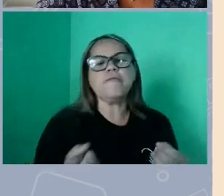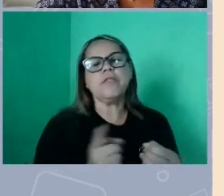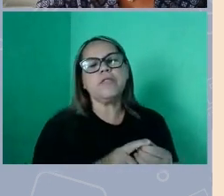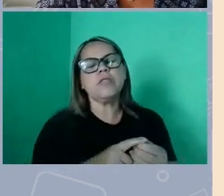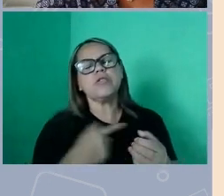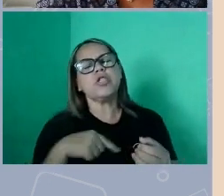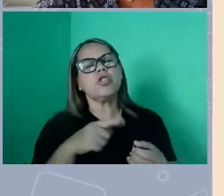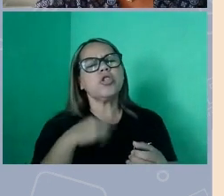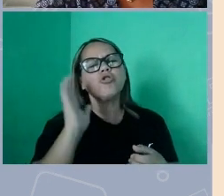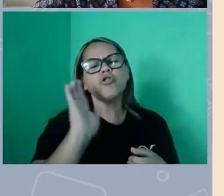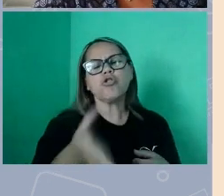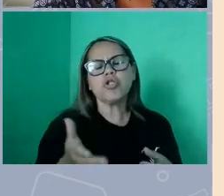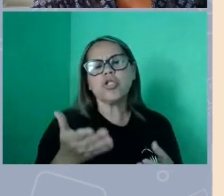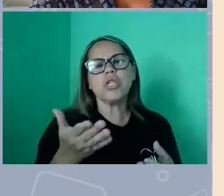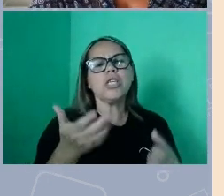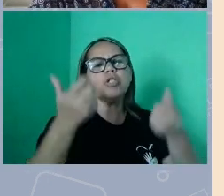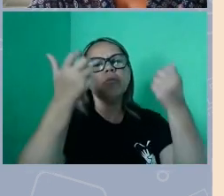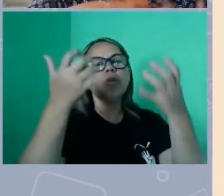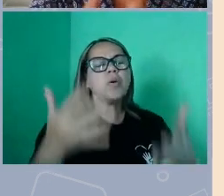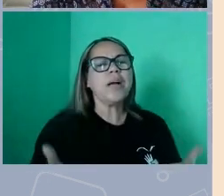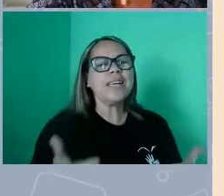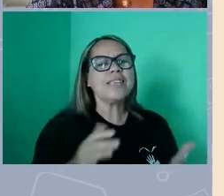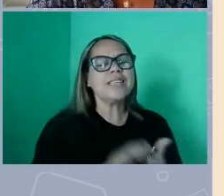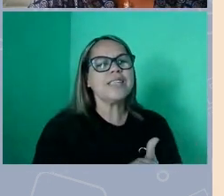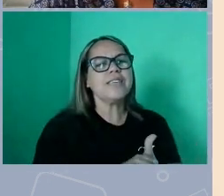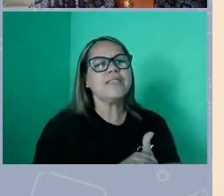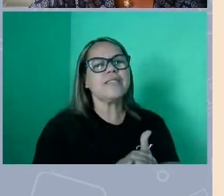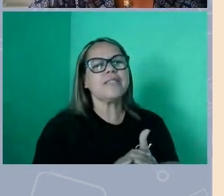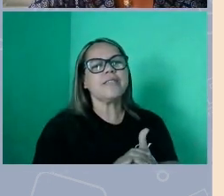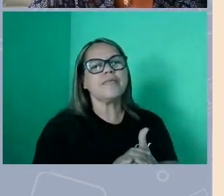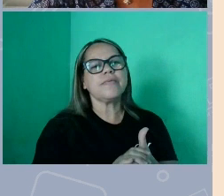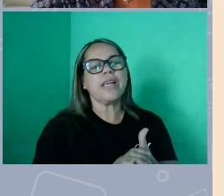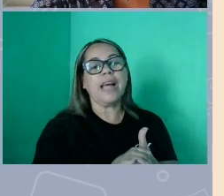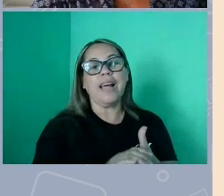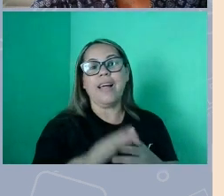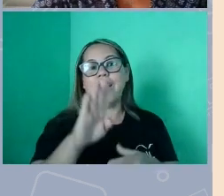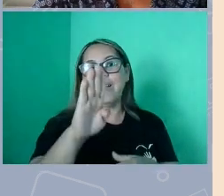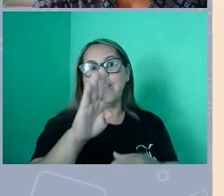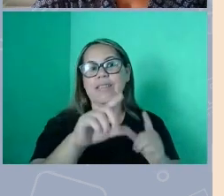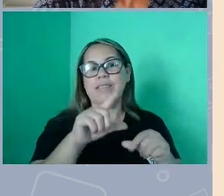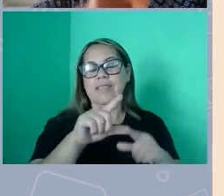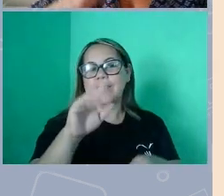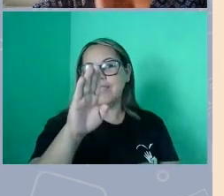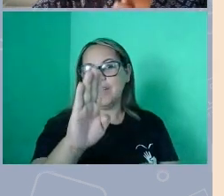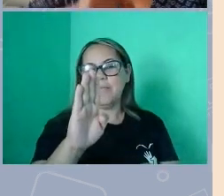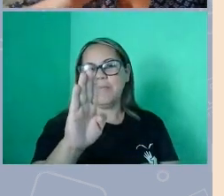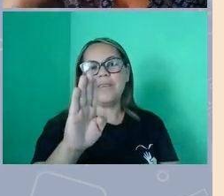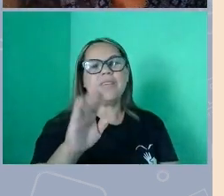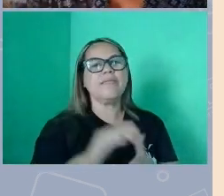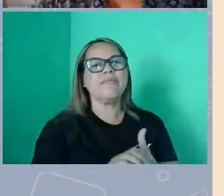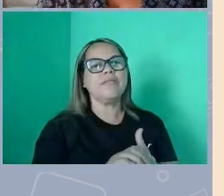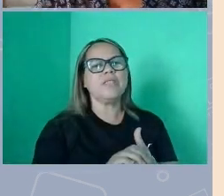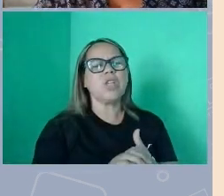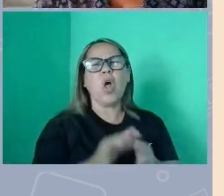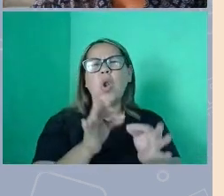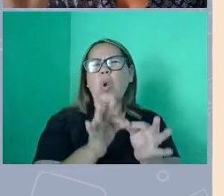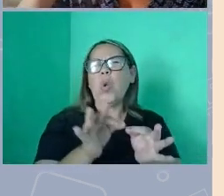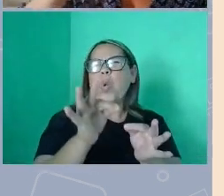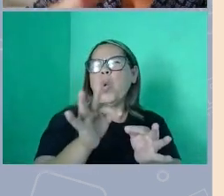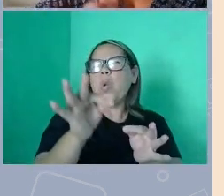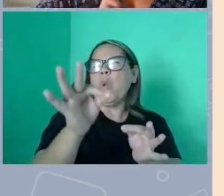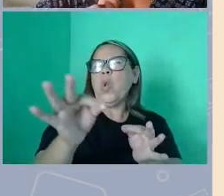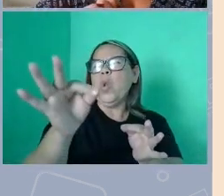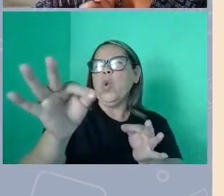o que a gente já expressou aqui seria a transumância né porque ele diz assim hoje longe muitas léguas